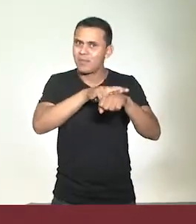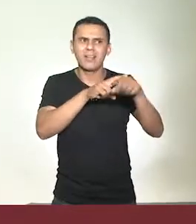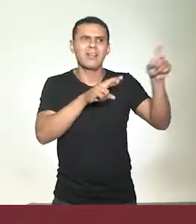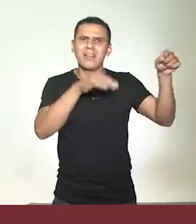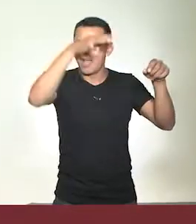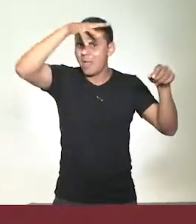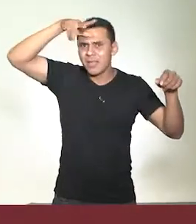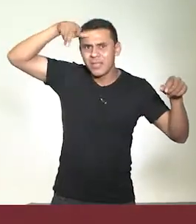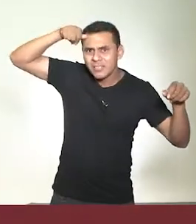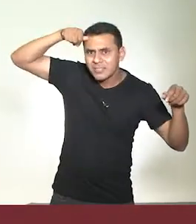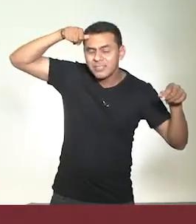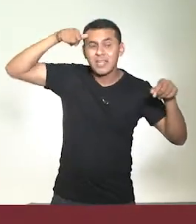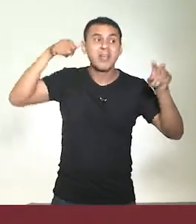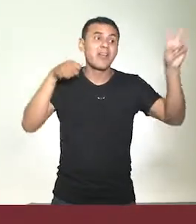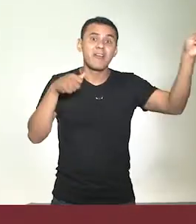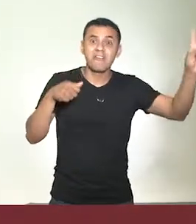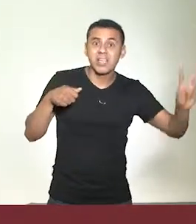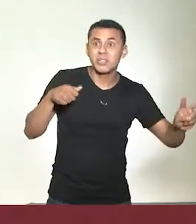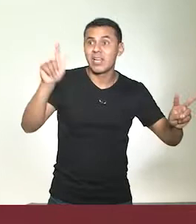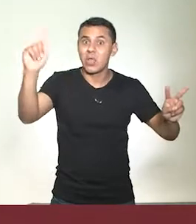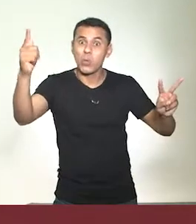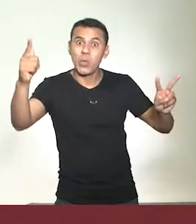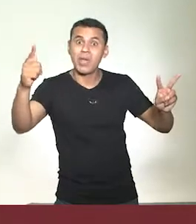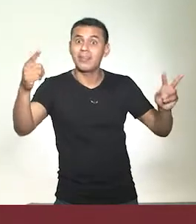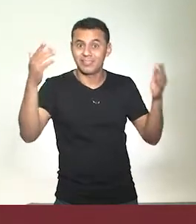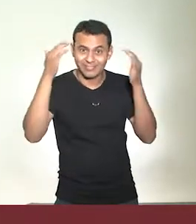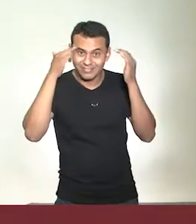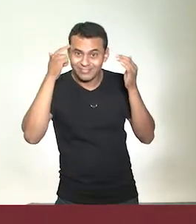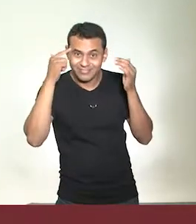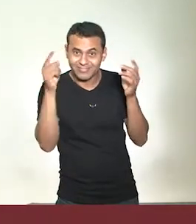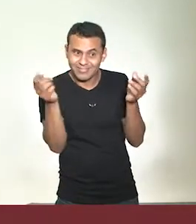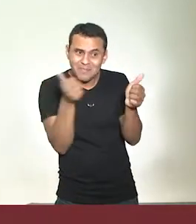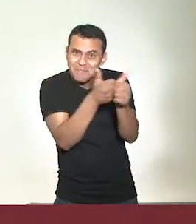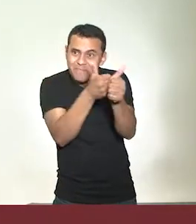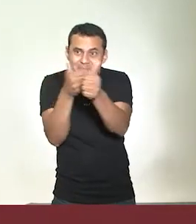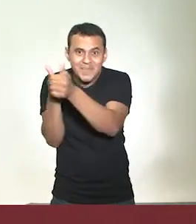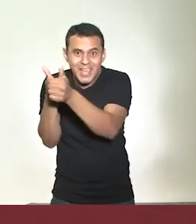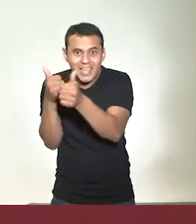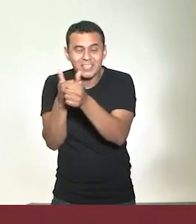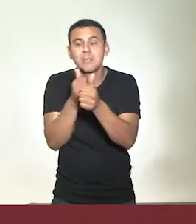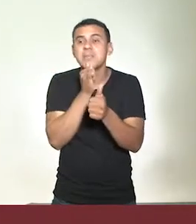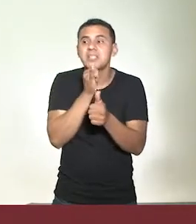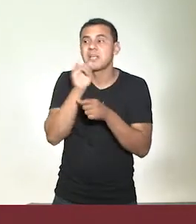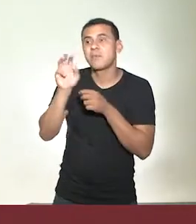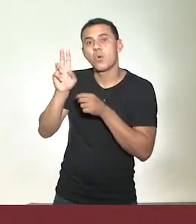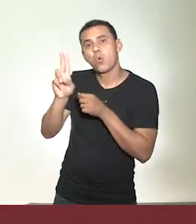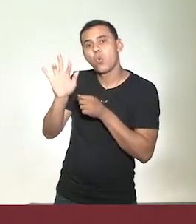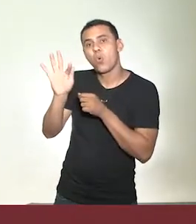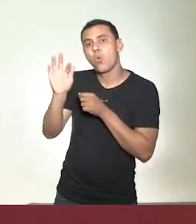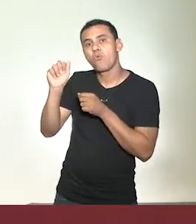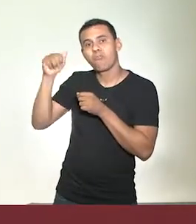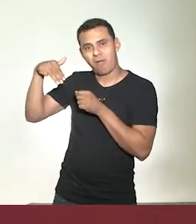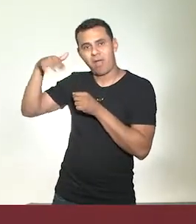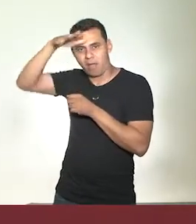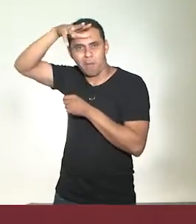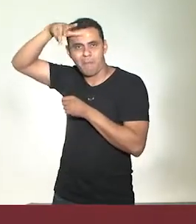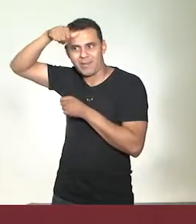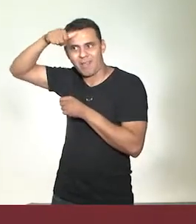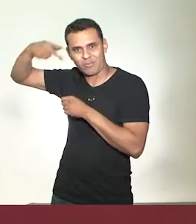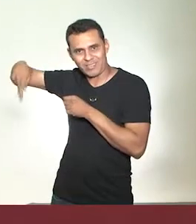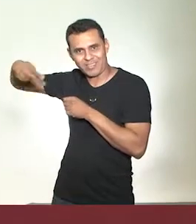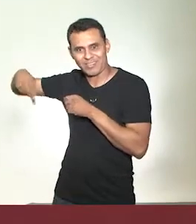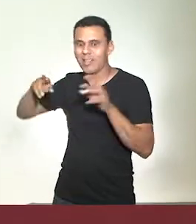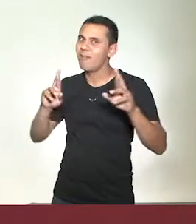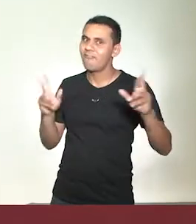na região Amazônica mas tem peculiaridades distintas por exemplo de da UFAM por exemplo da de Manaus